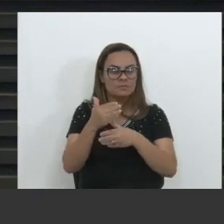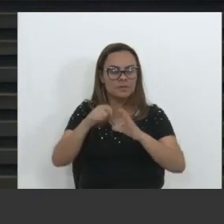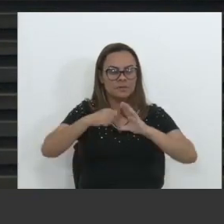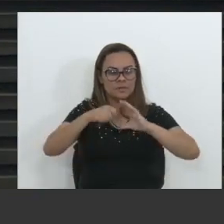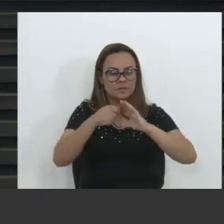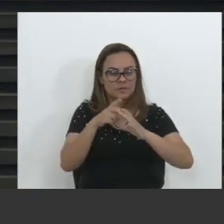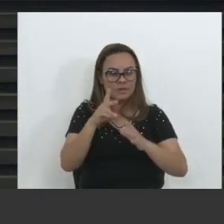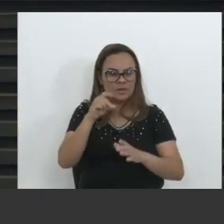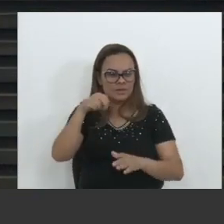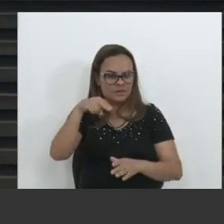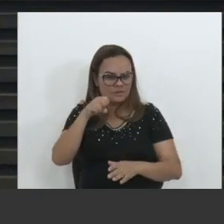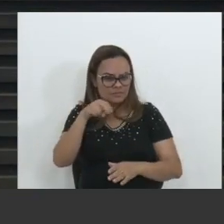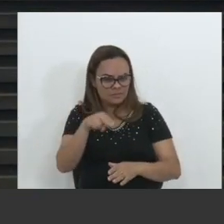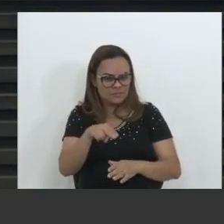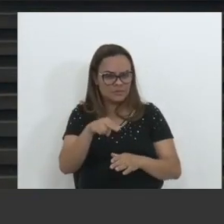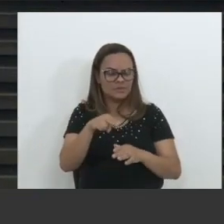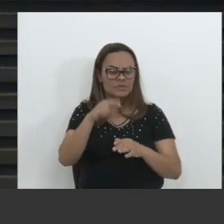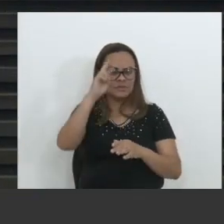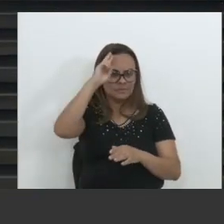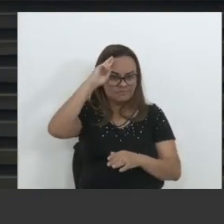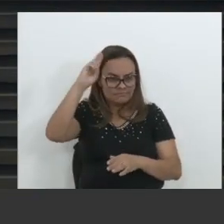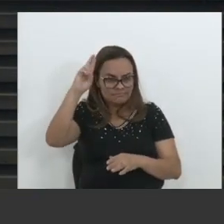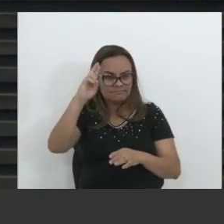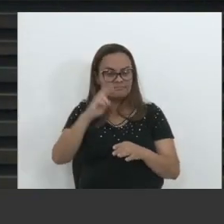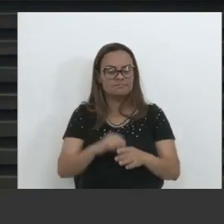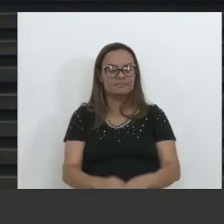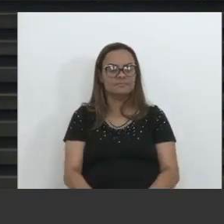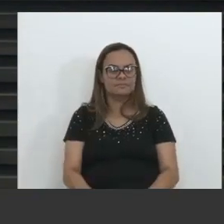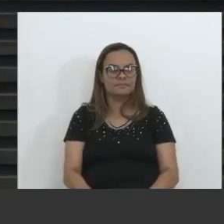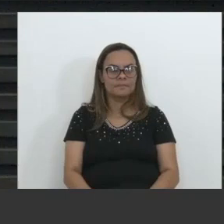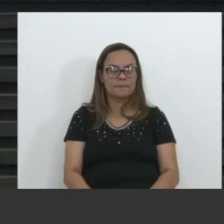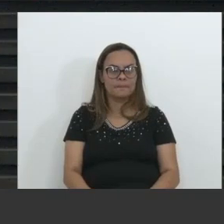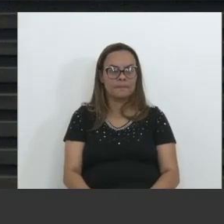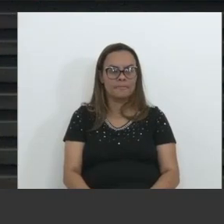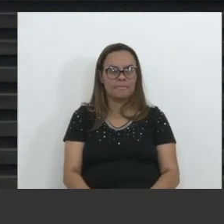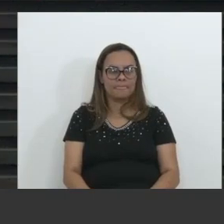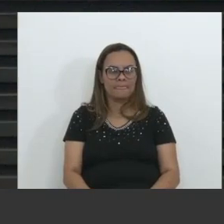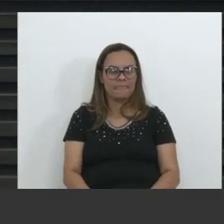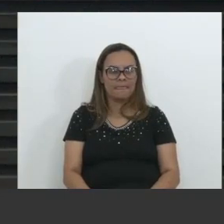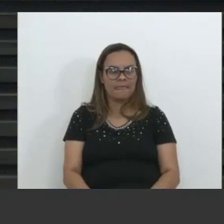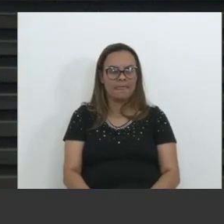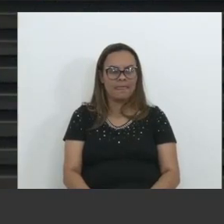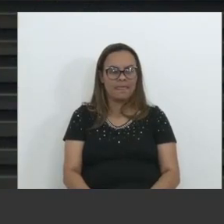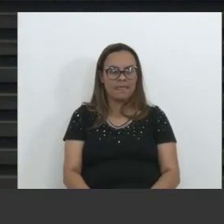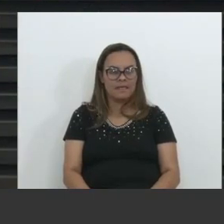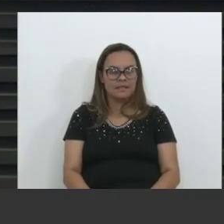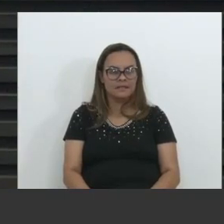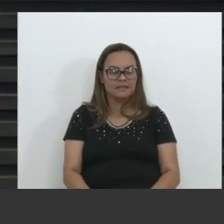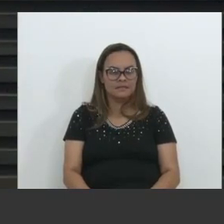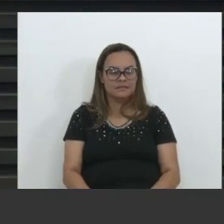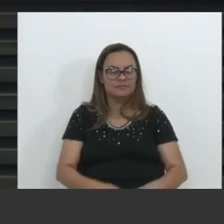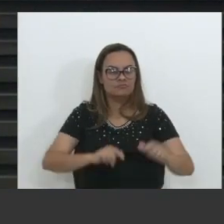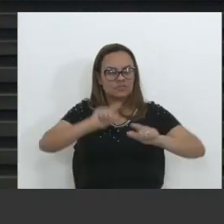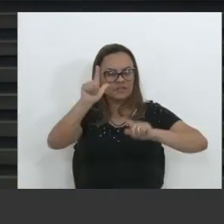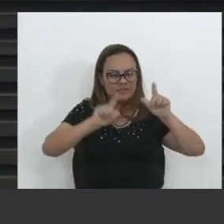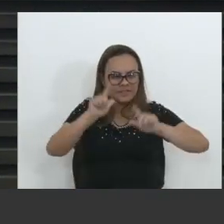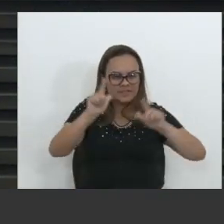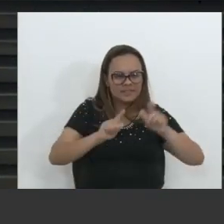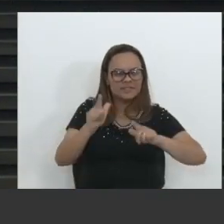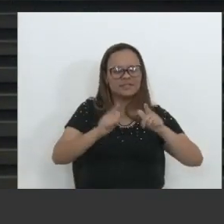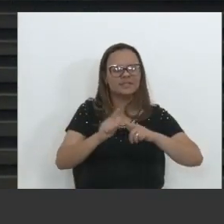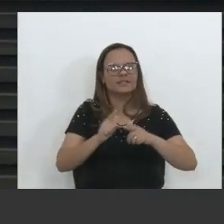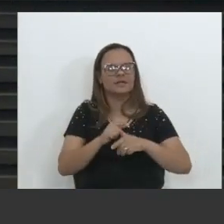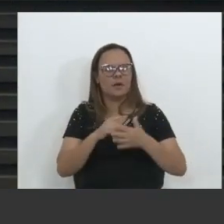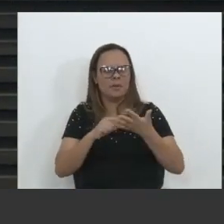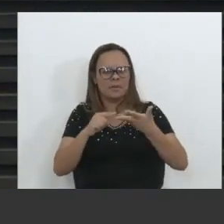que foi nosso diretor de grandes Grand profisso televisão como Malhação por am a